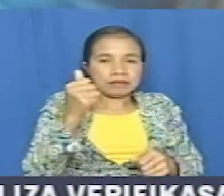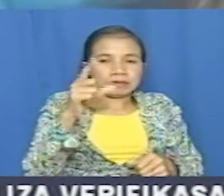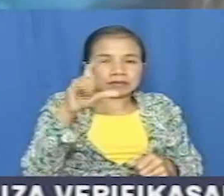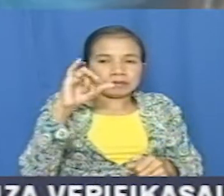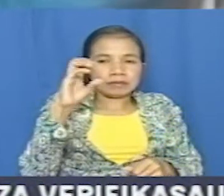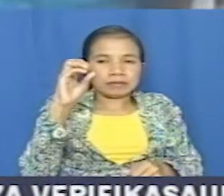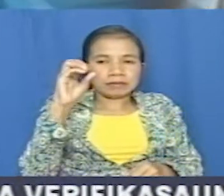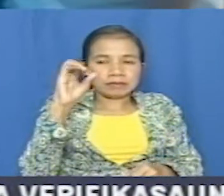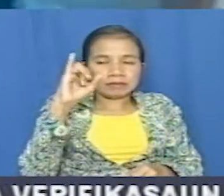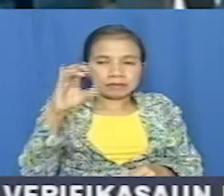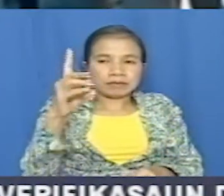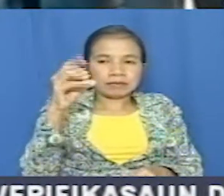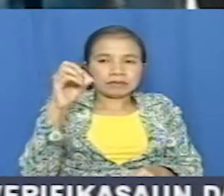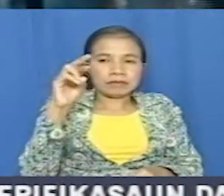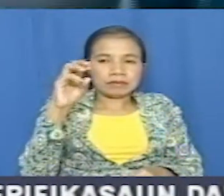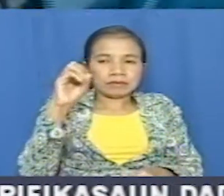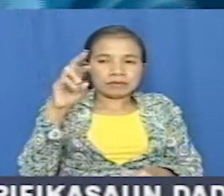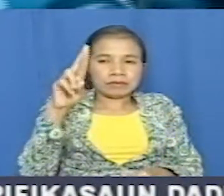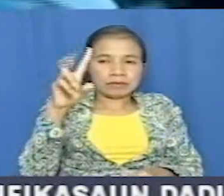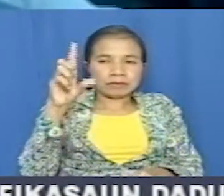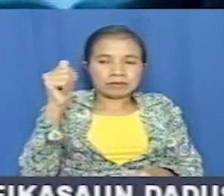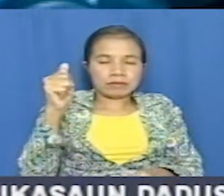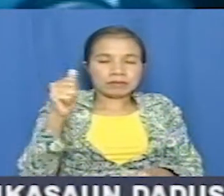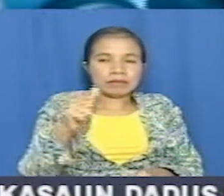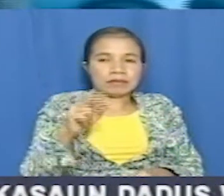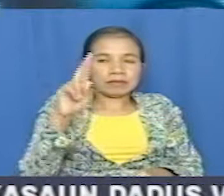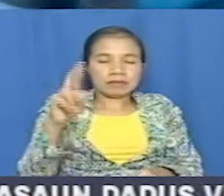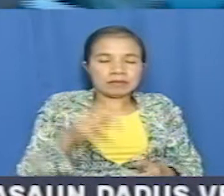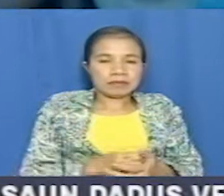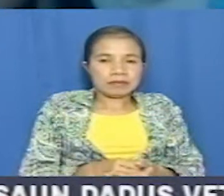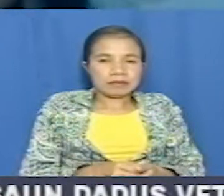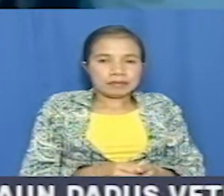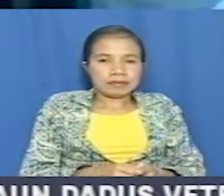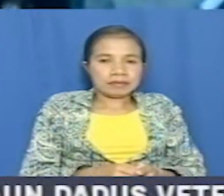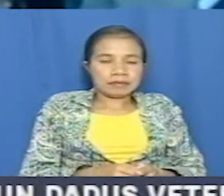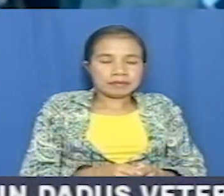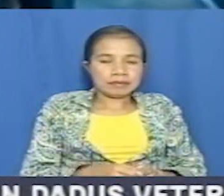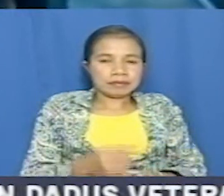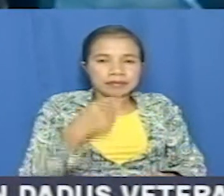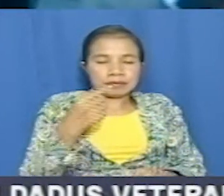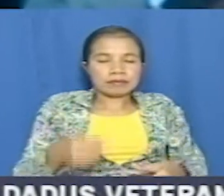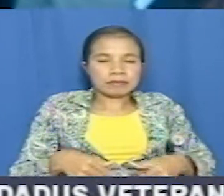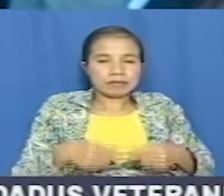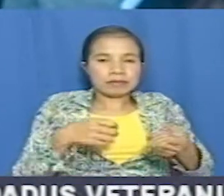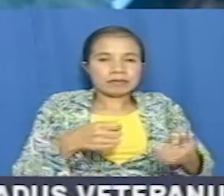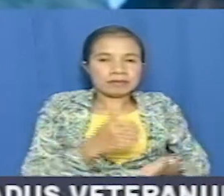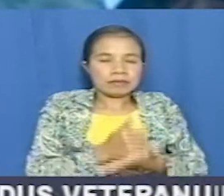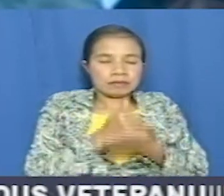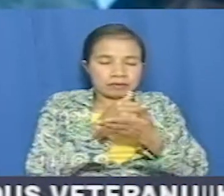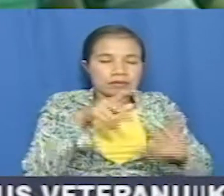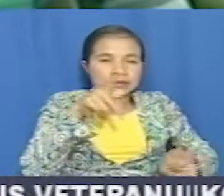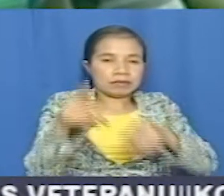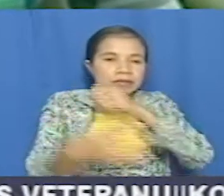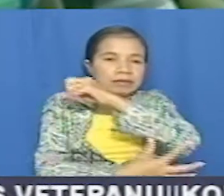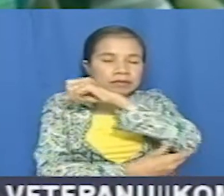posto administrativo Cristo Rei, município de Lim. Armanda Berta dos Santos Sateten oferece apoio para Kibit Laik na